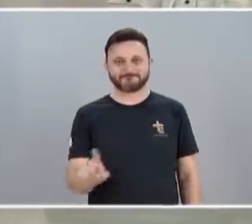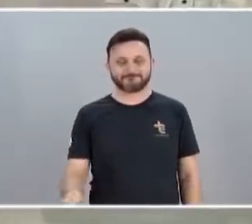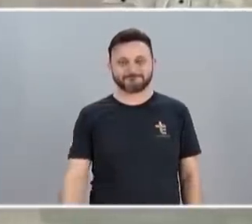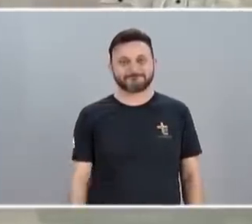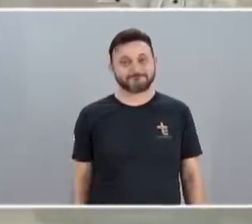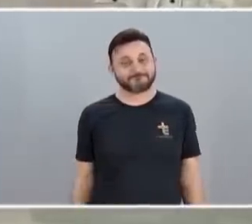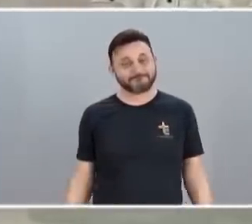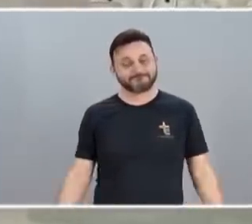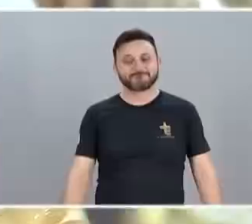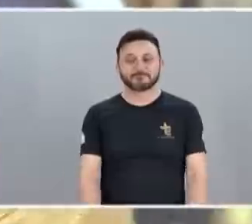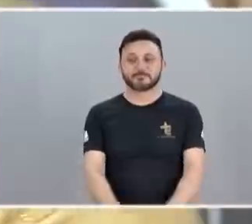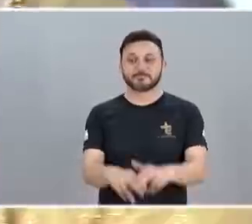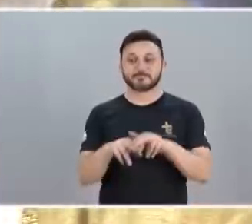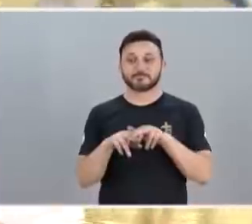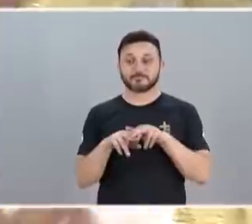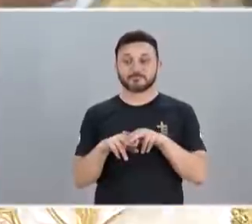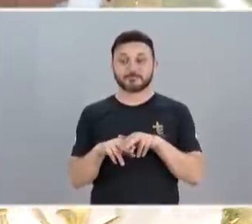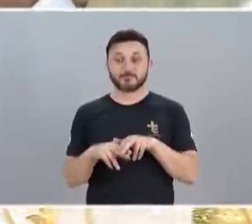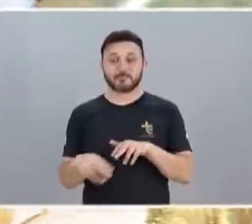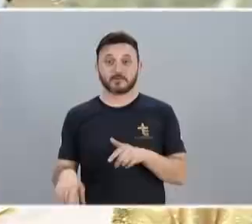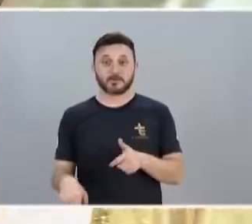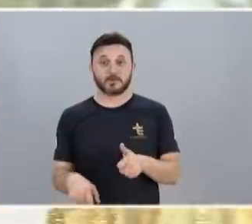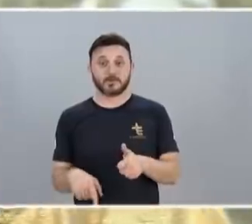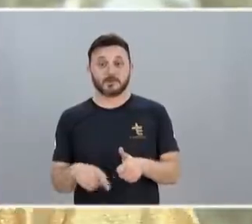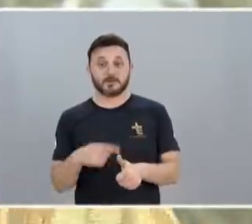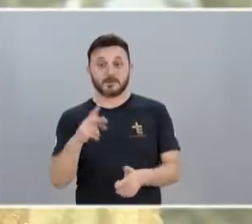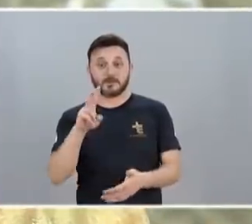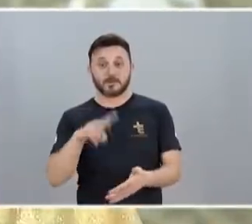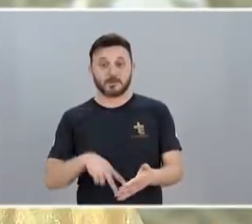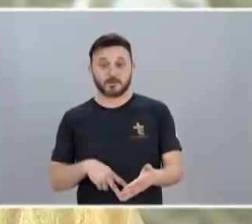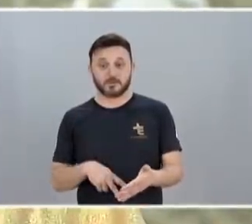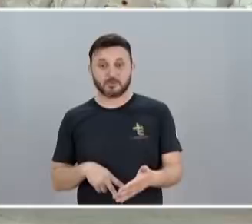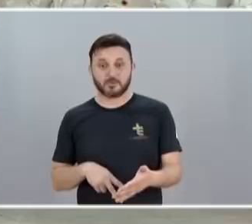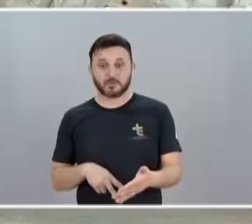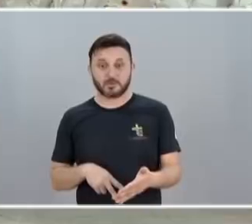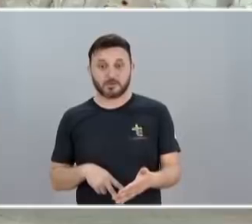Por isso, a primeira leitura agora que eu fiz,